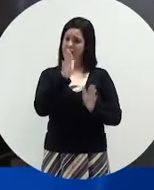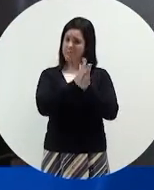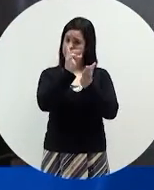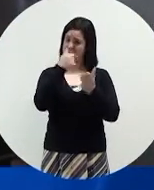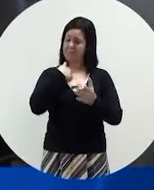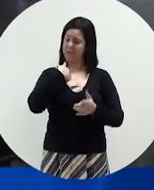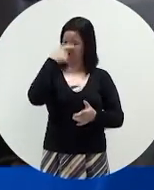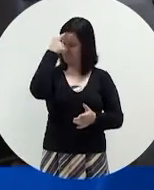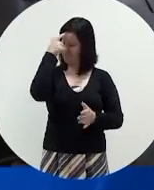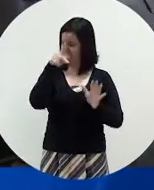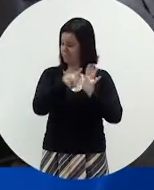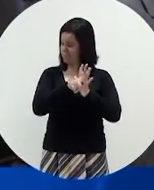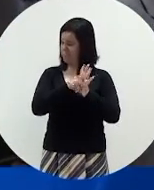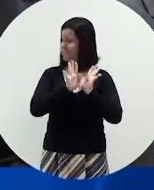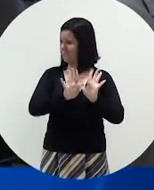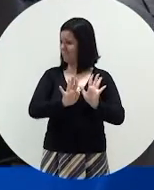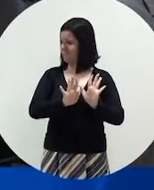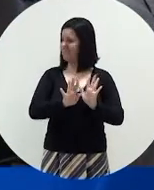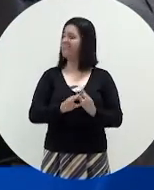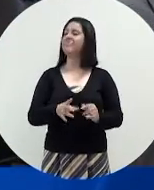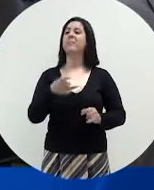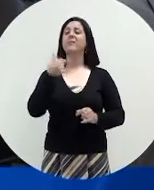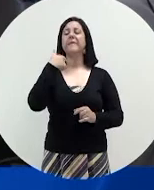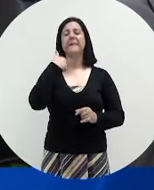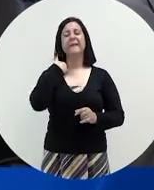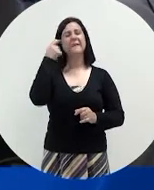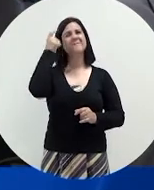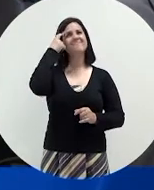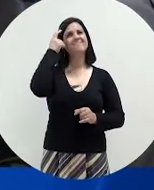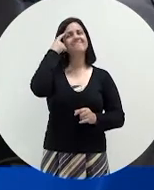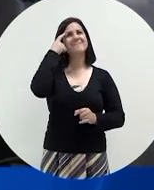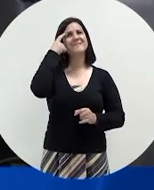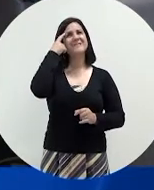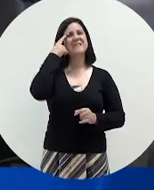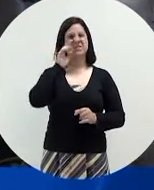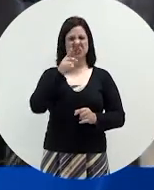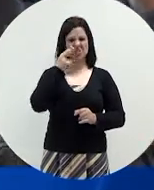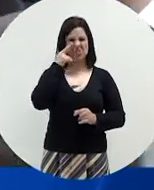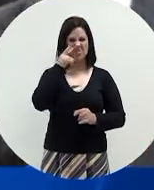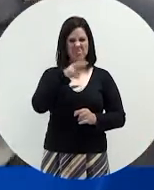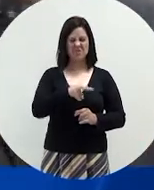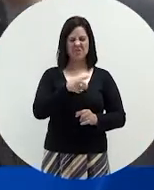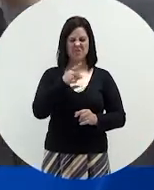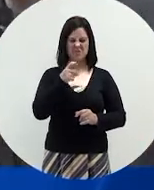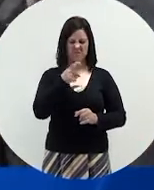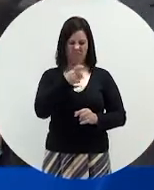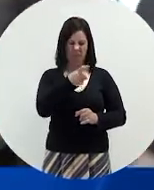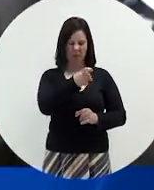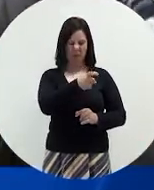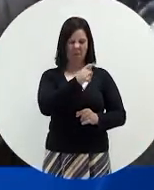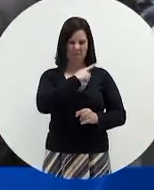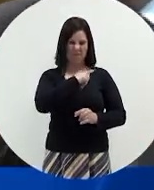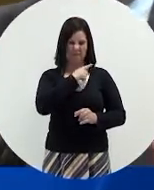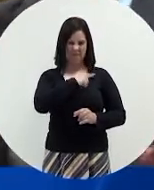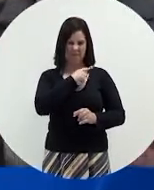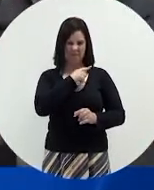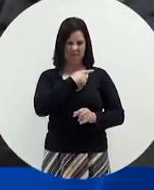o profeta diz assim: ó vermezinho de Jacó. Eu me lembro,